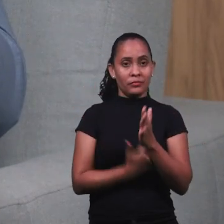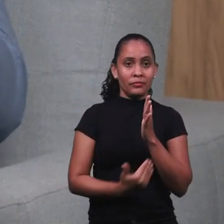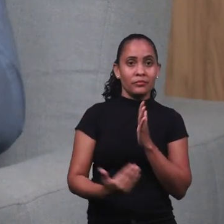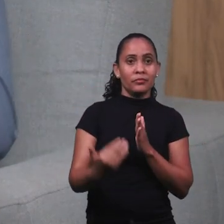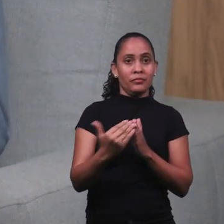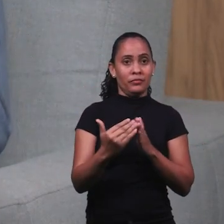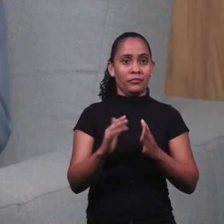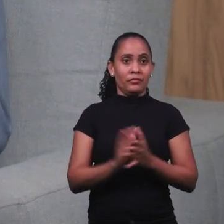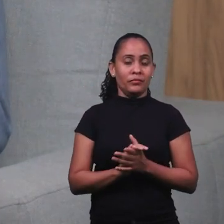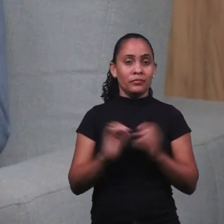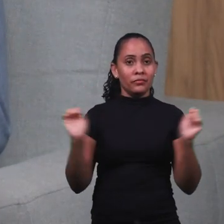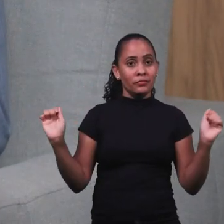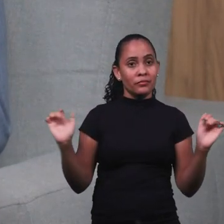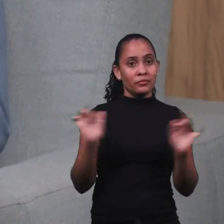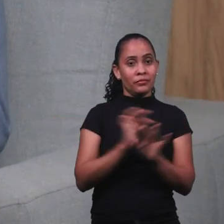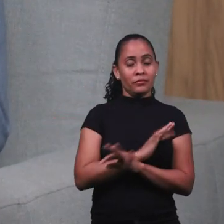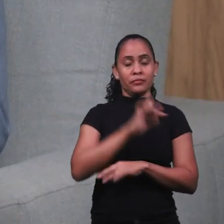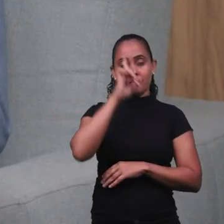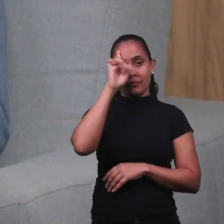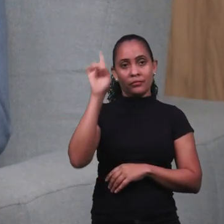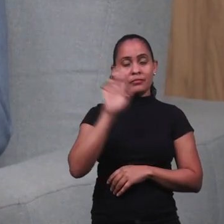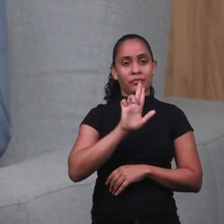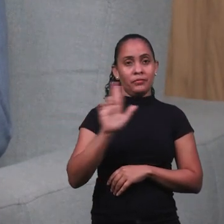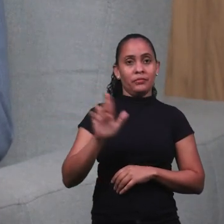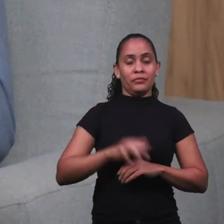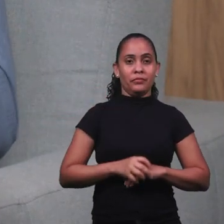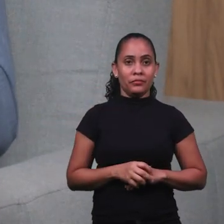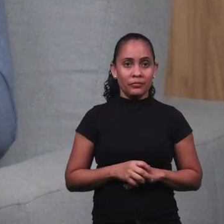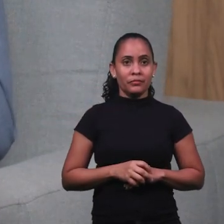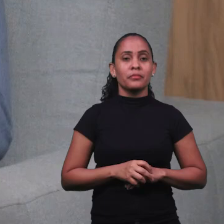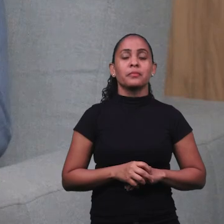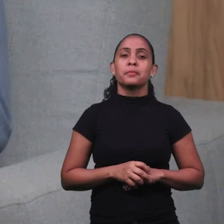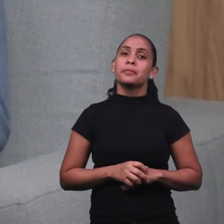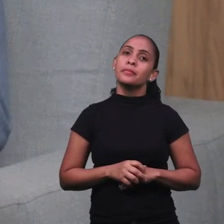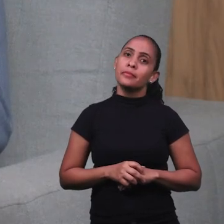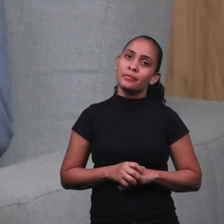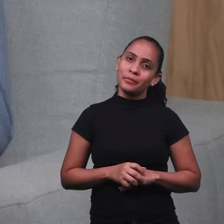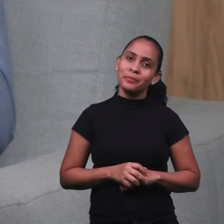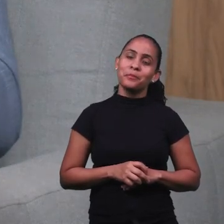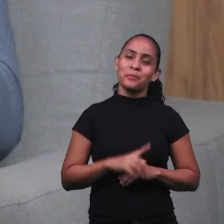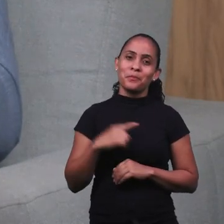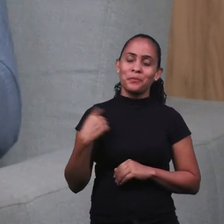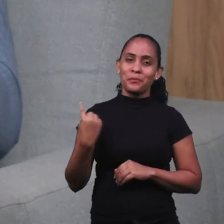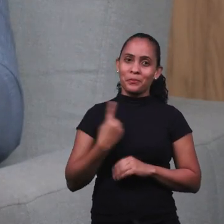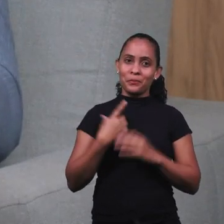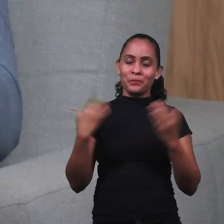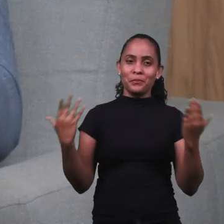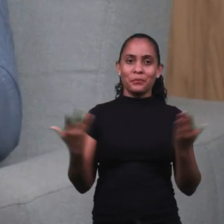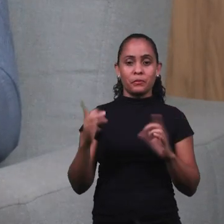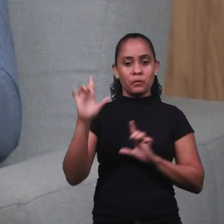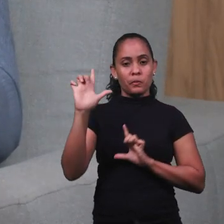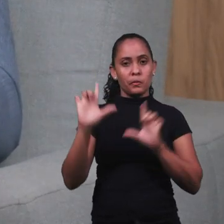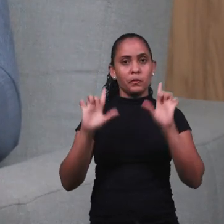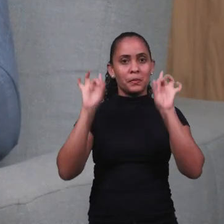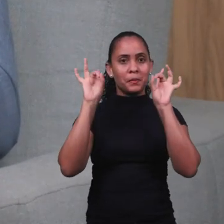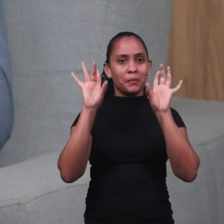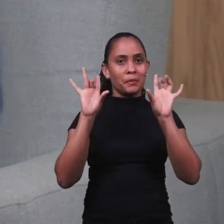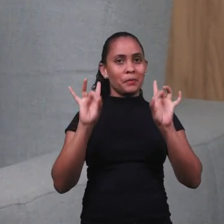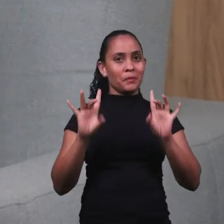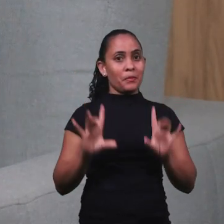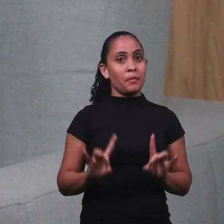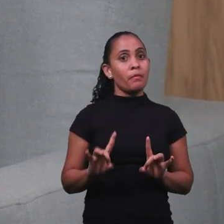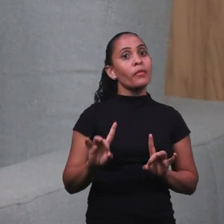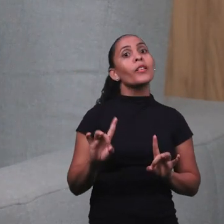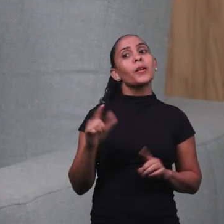em tudo. E louvado seja o nome do Senhor por isso. Nós estamos neste episódio especial, a